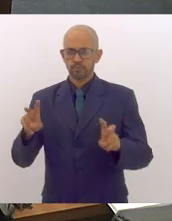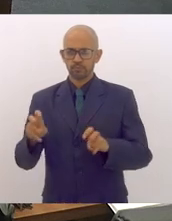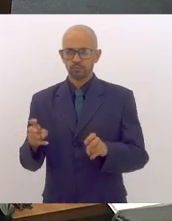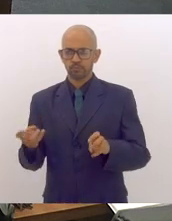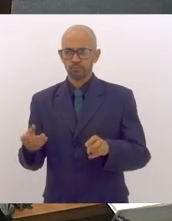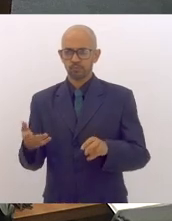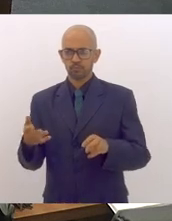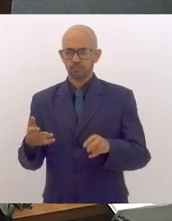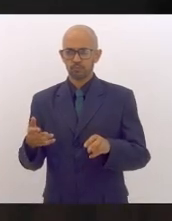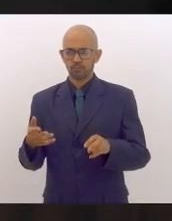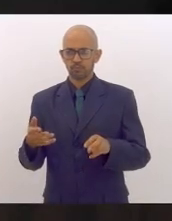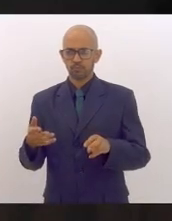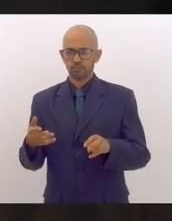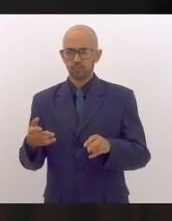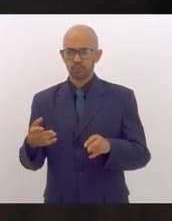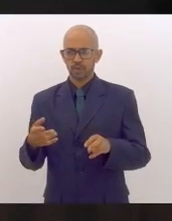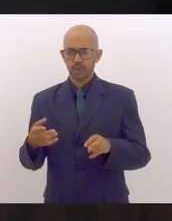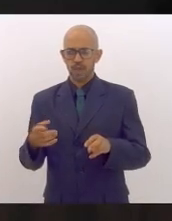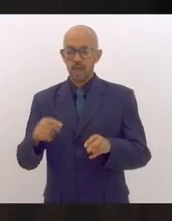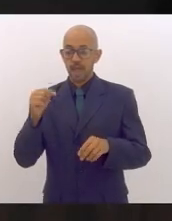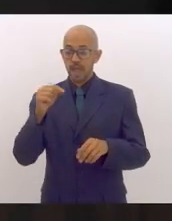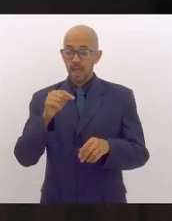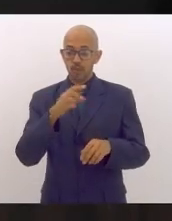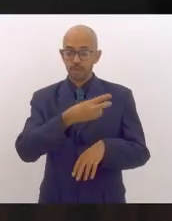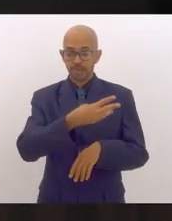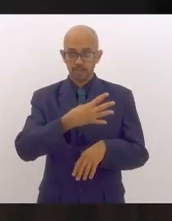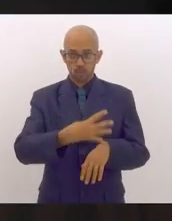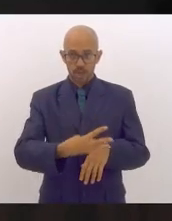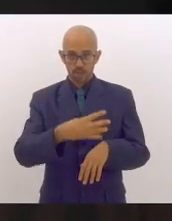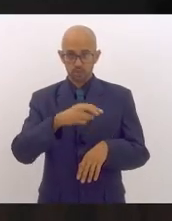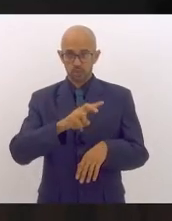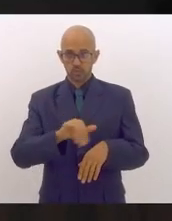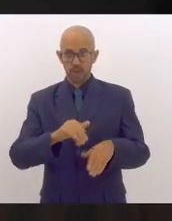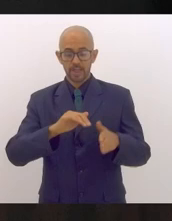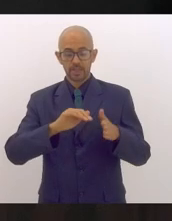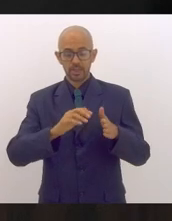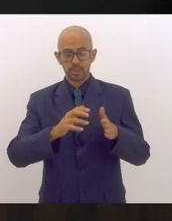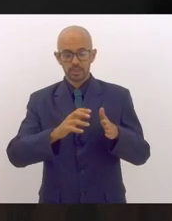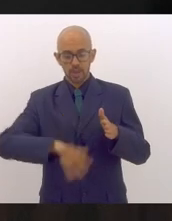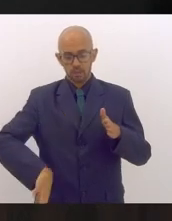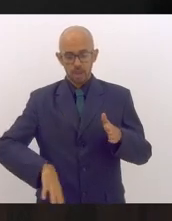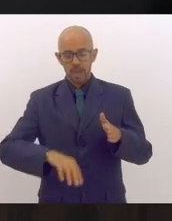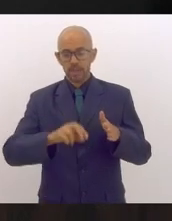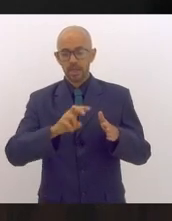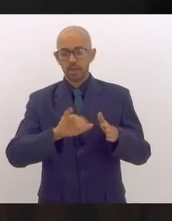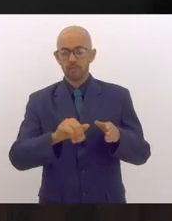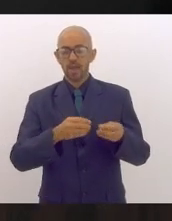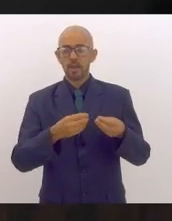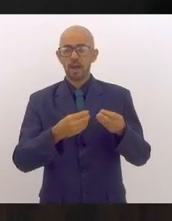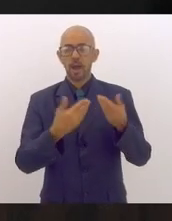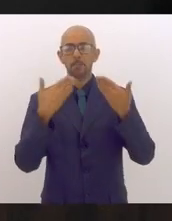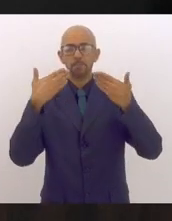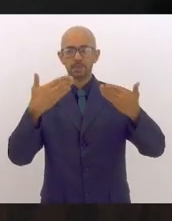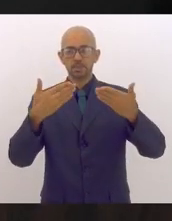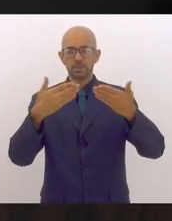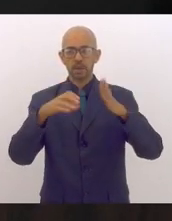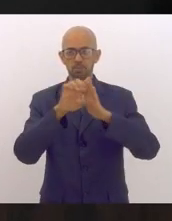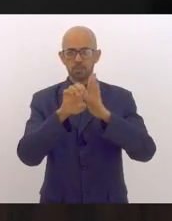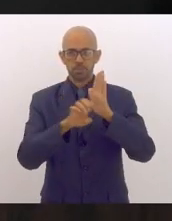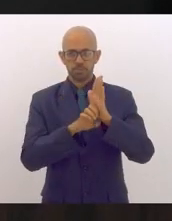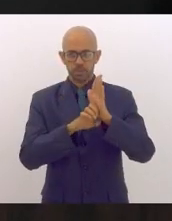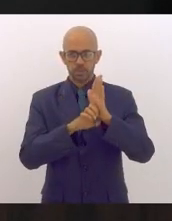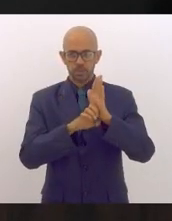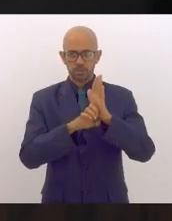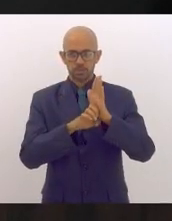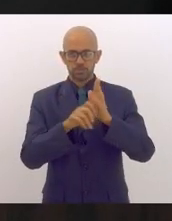de regula. Não, esse nós vamos derrubar e ela vai apresentar uma emenda para ajustar o texto. Foi isso que nós